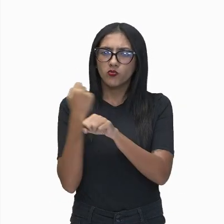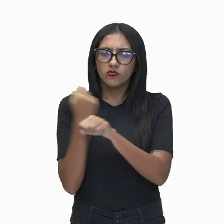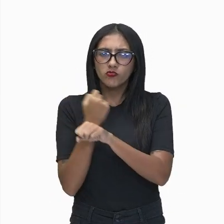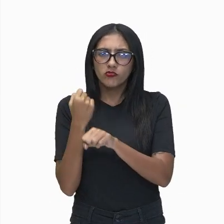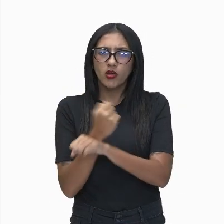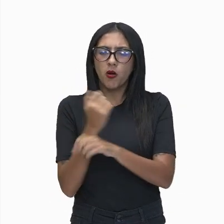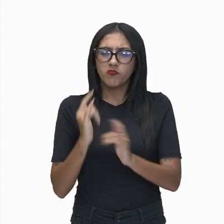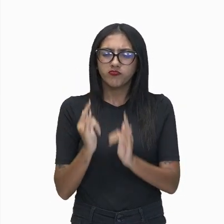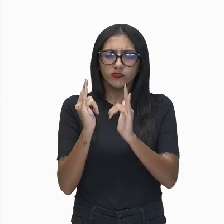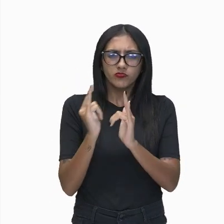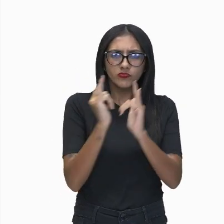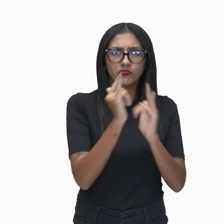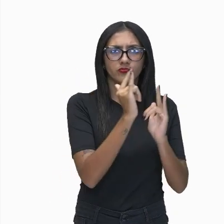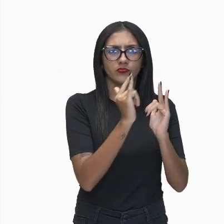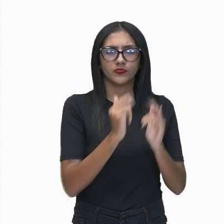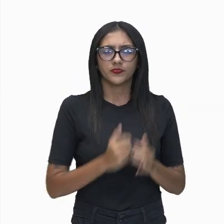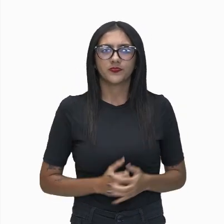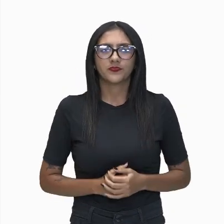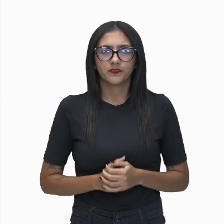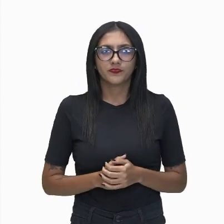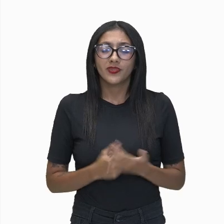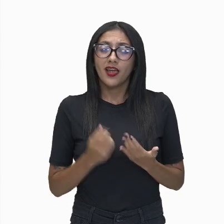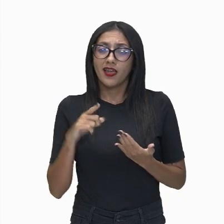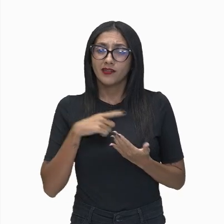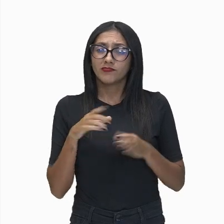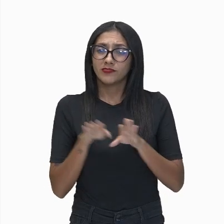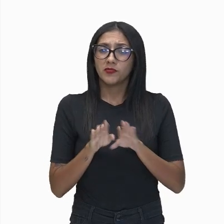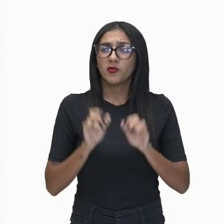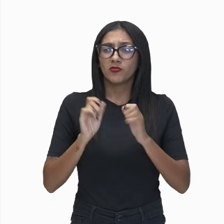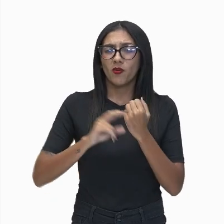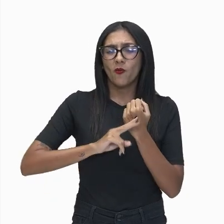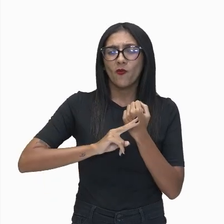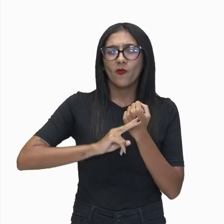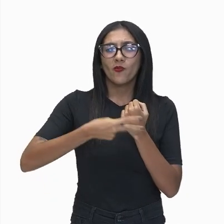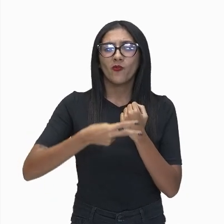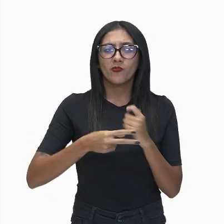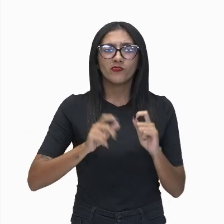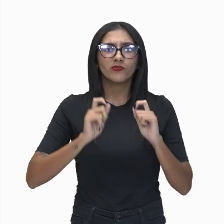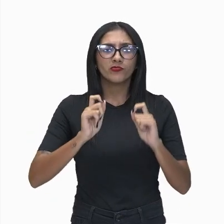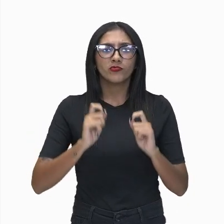trouxe como consequência um fenômeno conhecido como